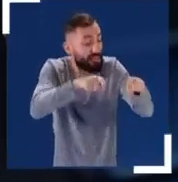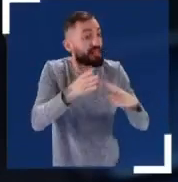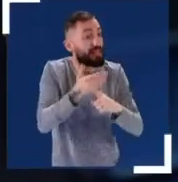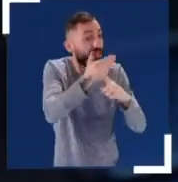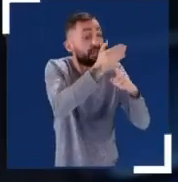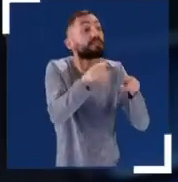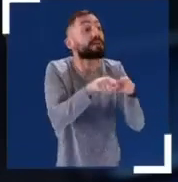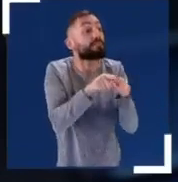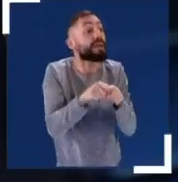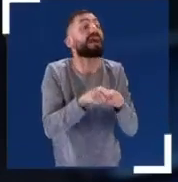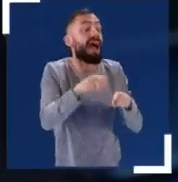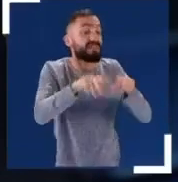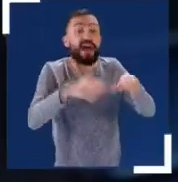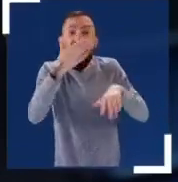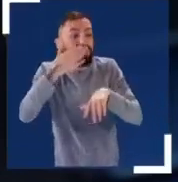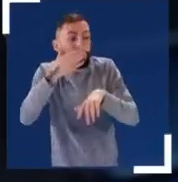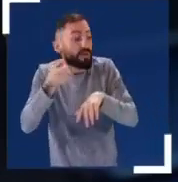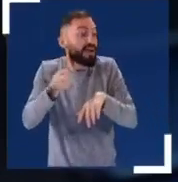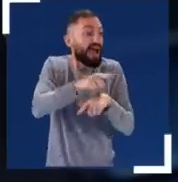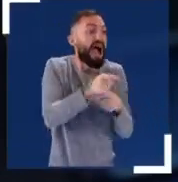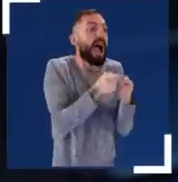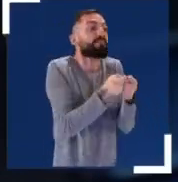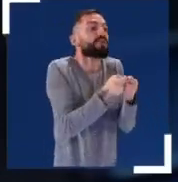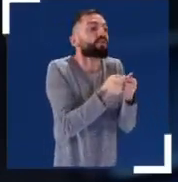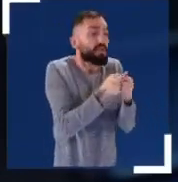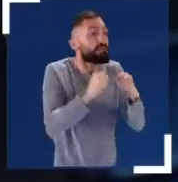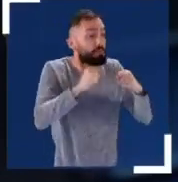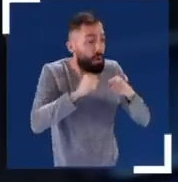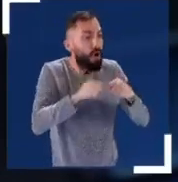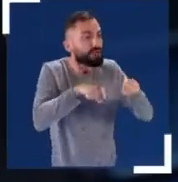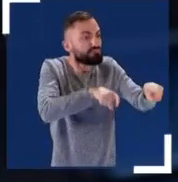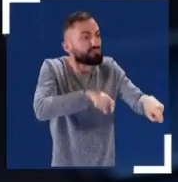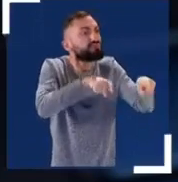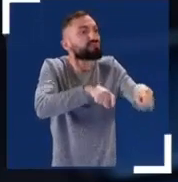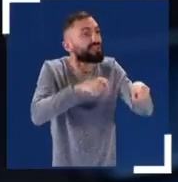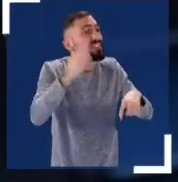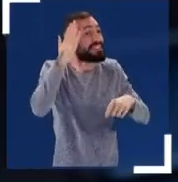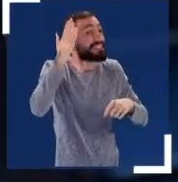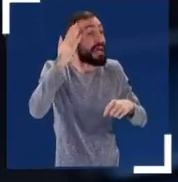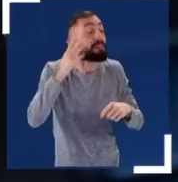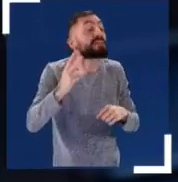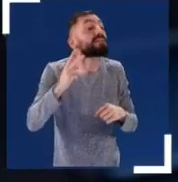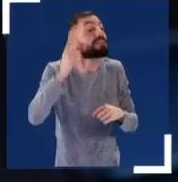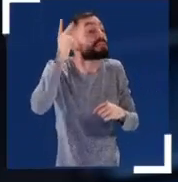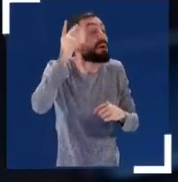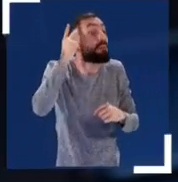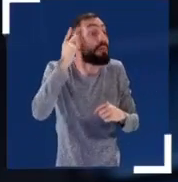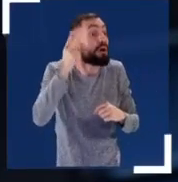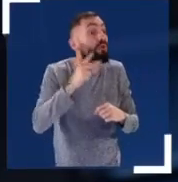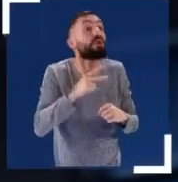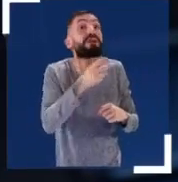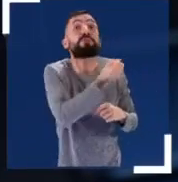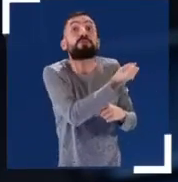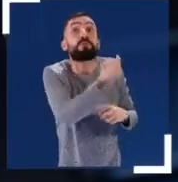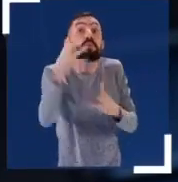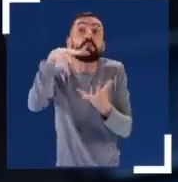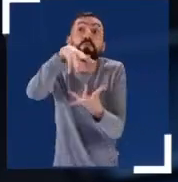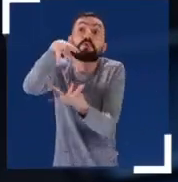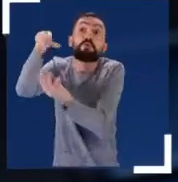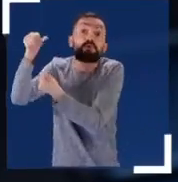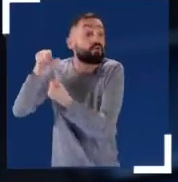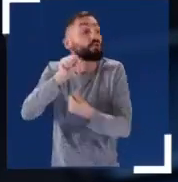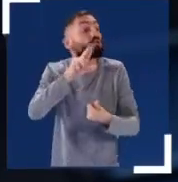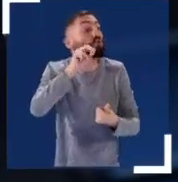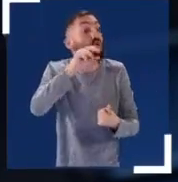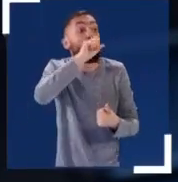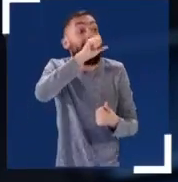na entre safra. Nós que somos referência de cada 10 copos de suco de laranja que se toma no mundo, 5,6, quase mais da